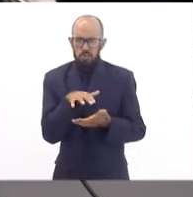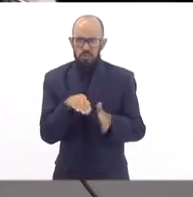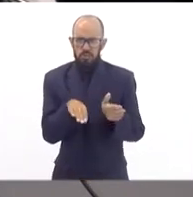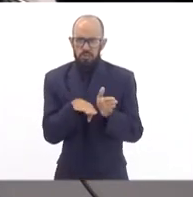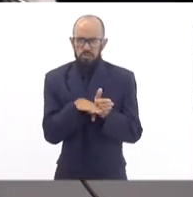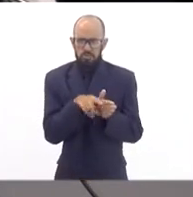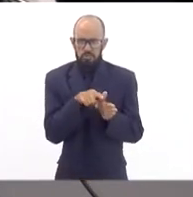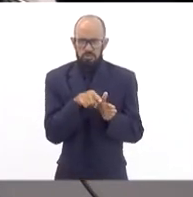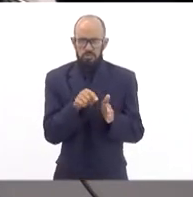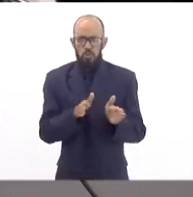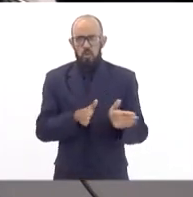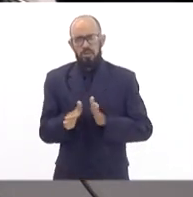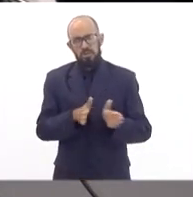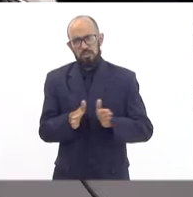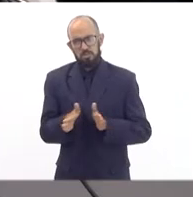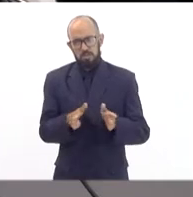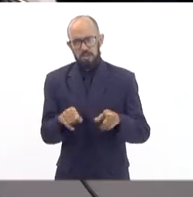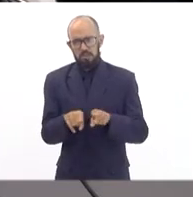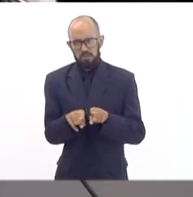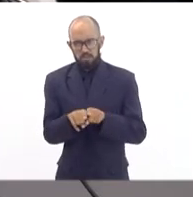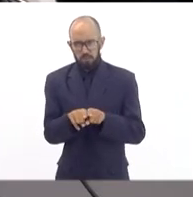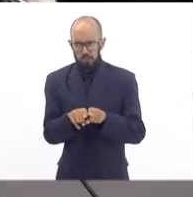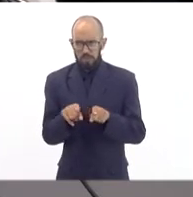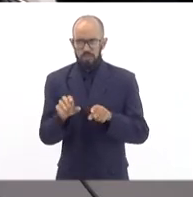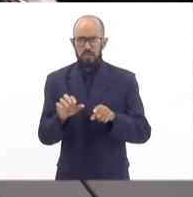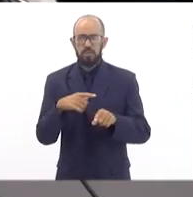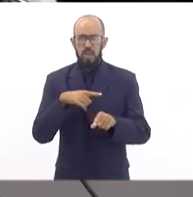Alguma questão de acessibilidade. Tá? Ele tem um plano